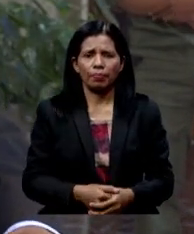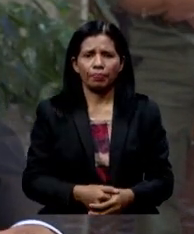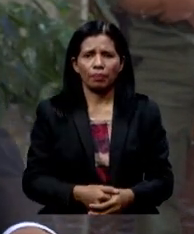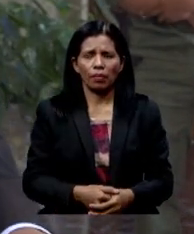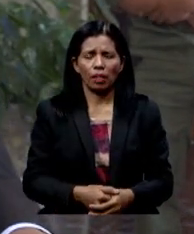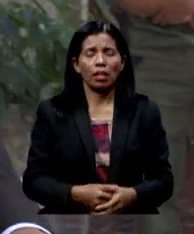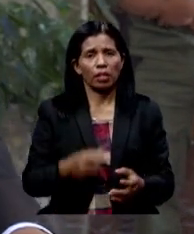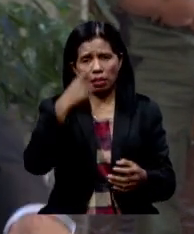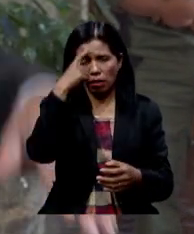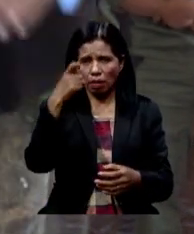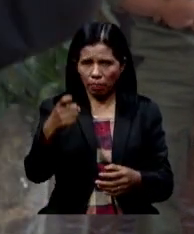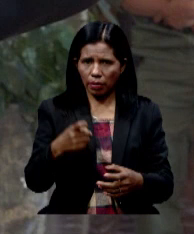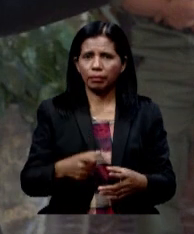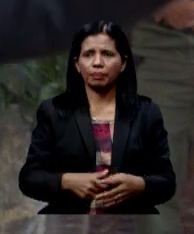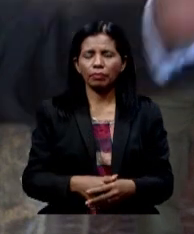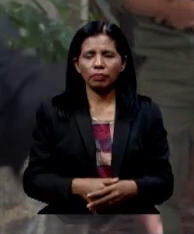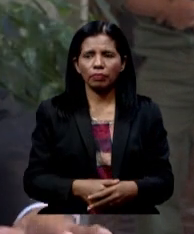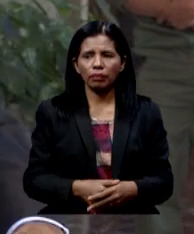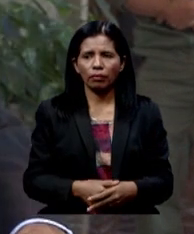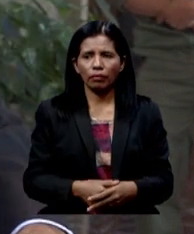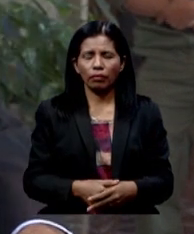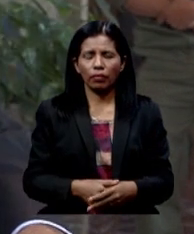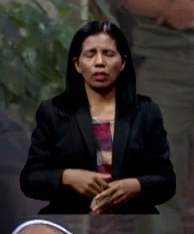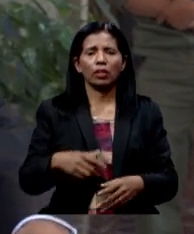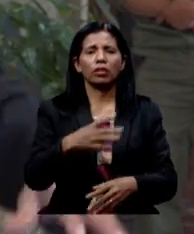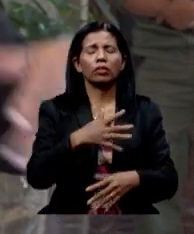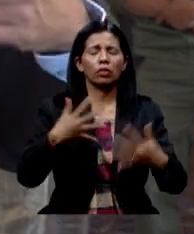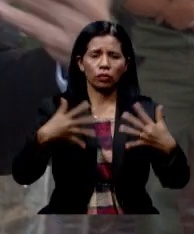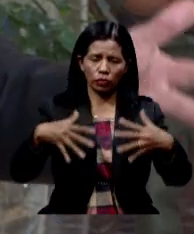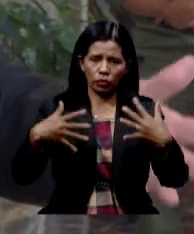E de nem também, foi no Rio Ucrânia, mas,